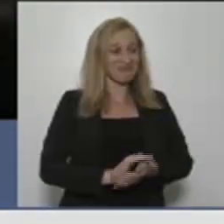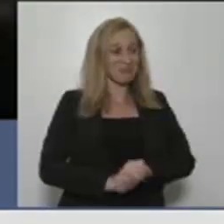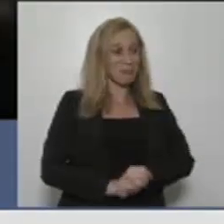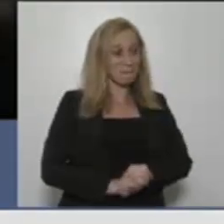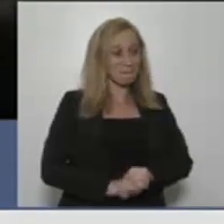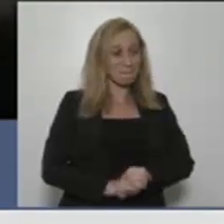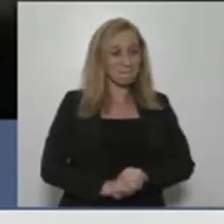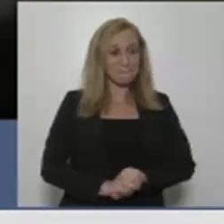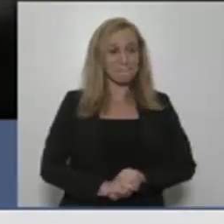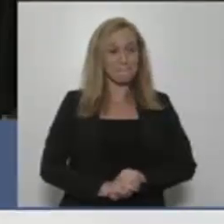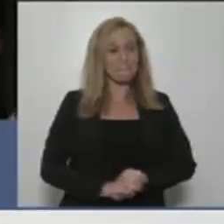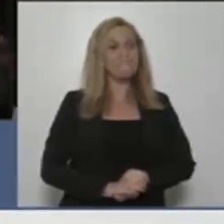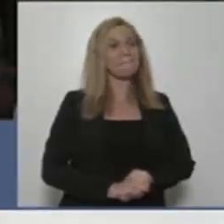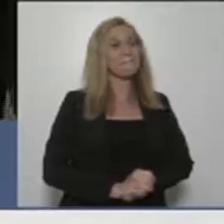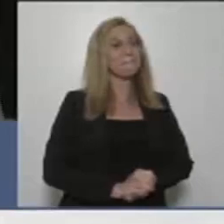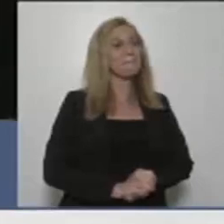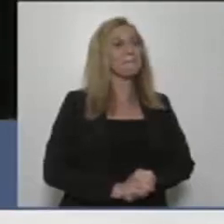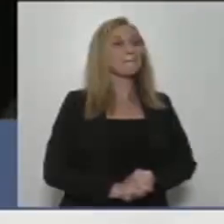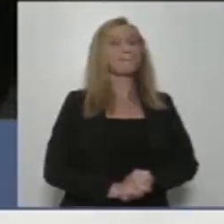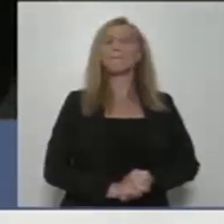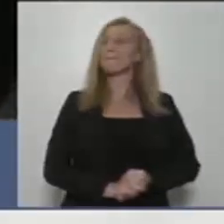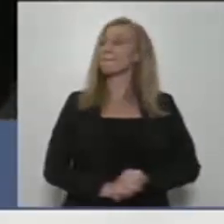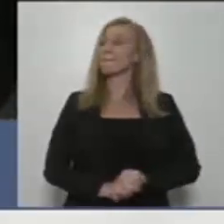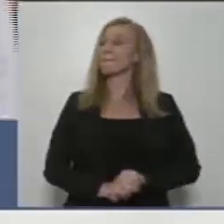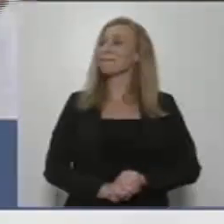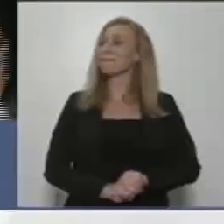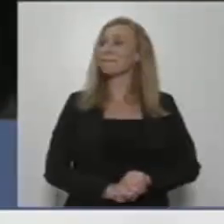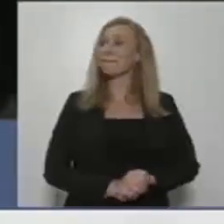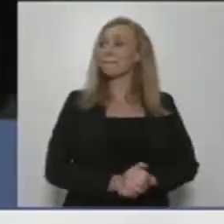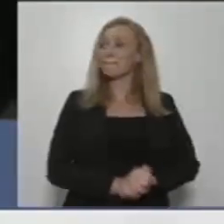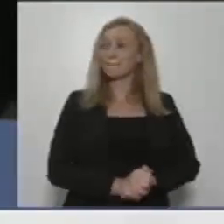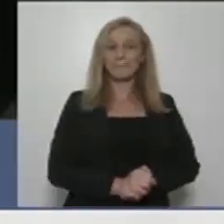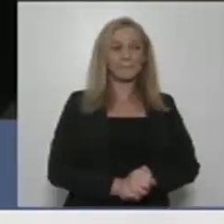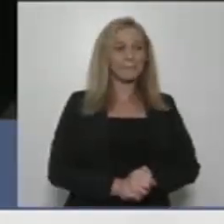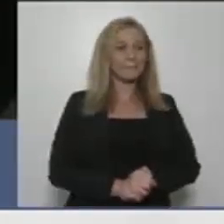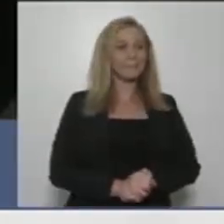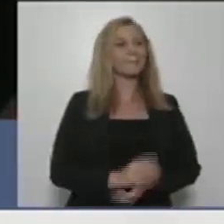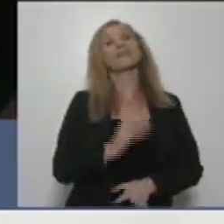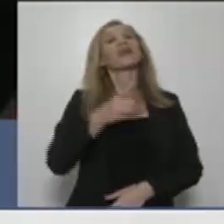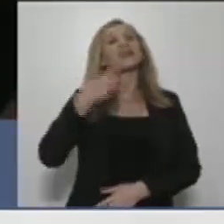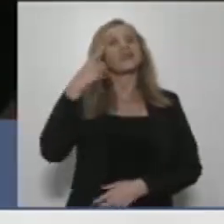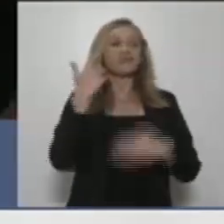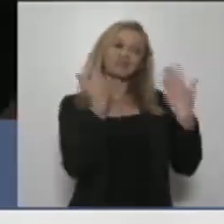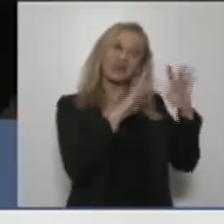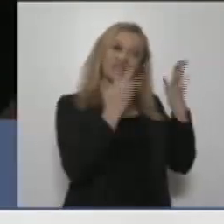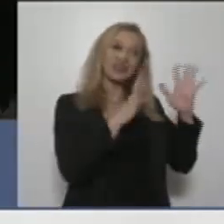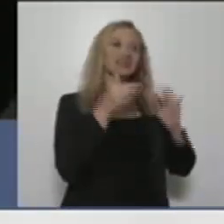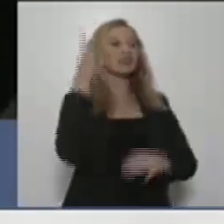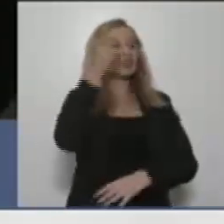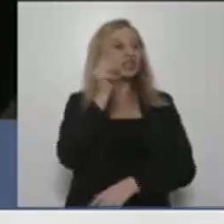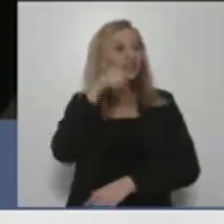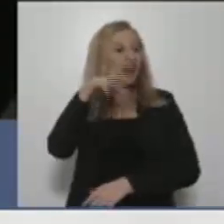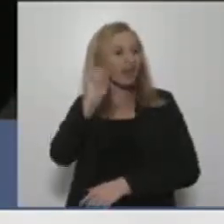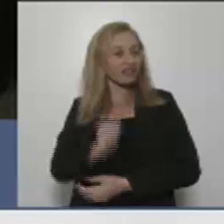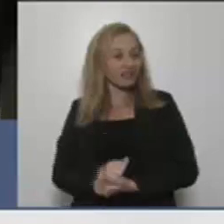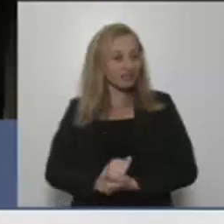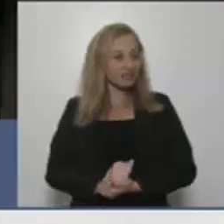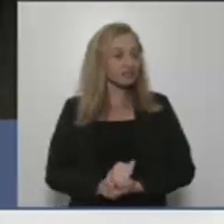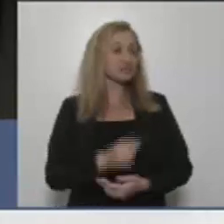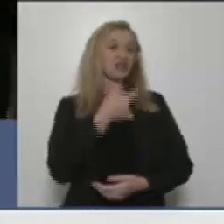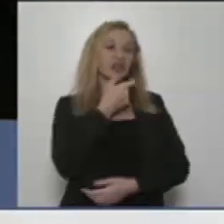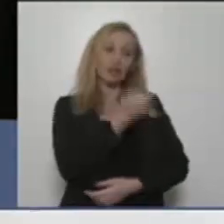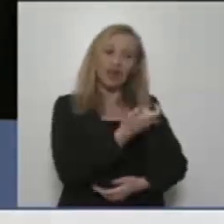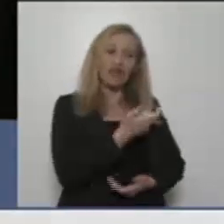Obrigada. Sempre, Ai de ti. sempre. Meu querido. Sempre Quero gentil. parabenizar a deputada Alana Passos pelas suas palavras,